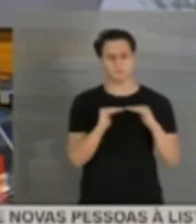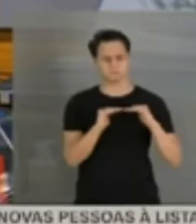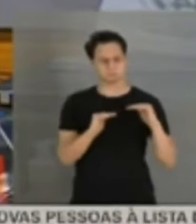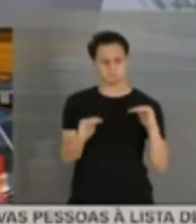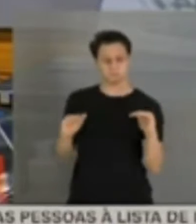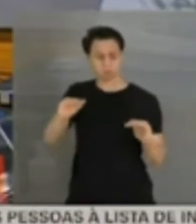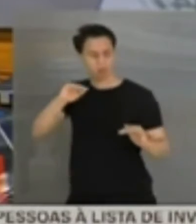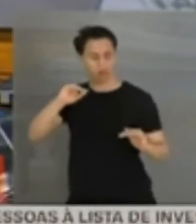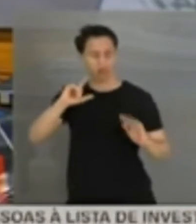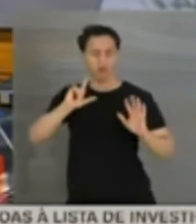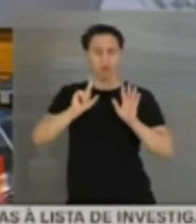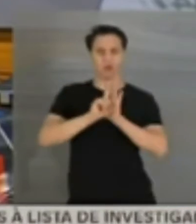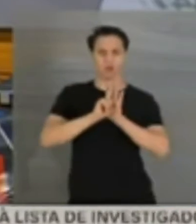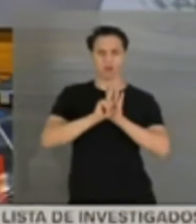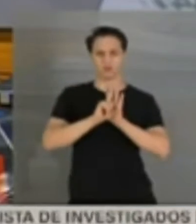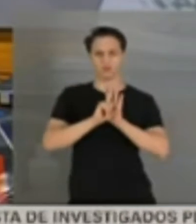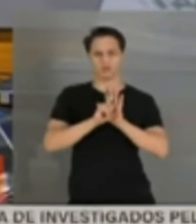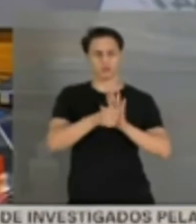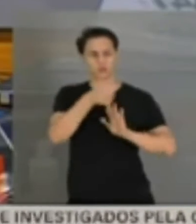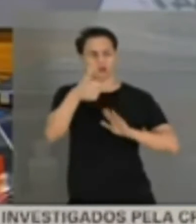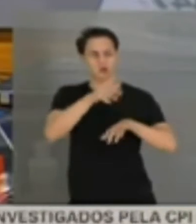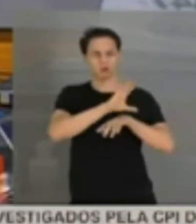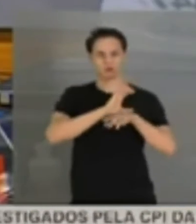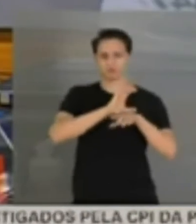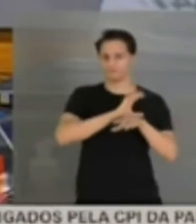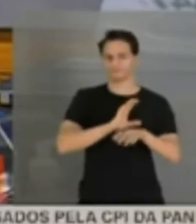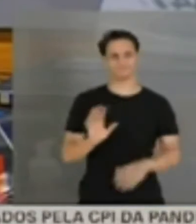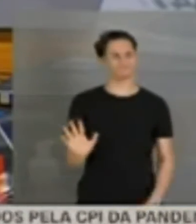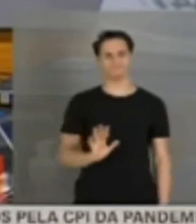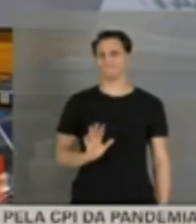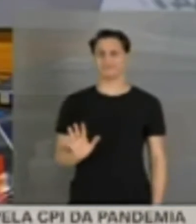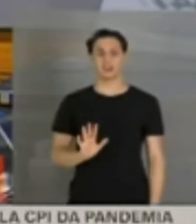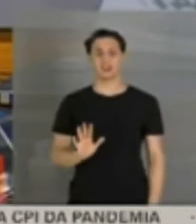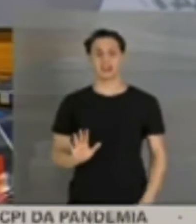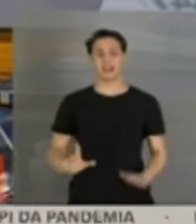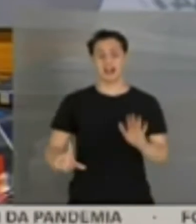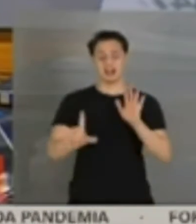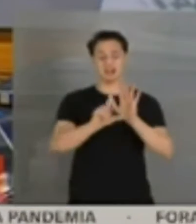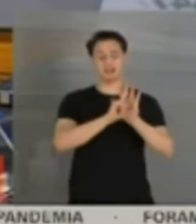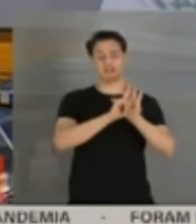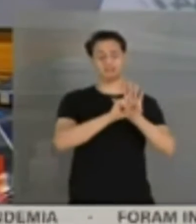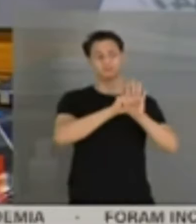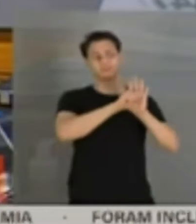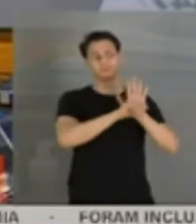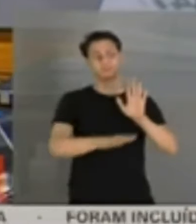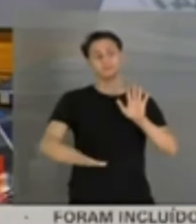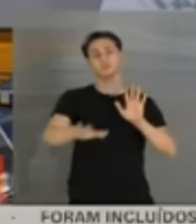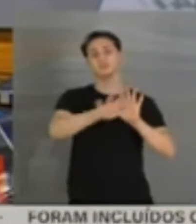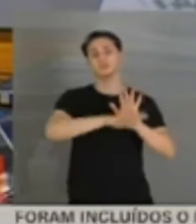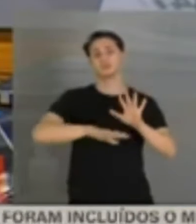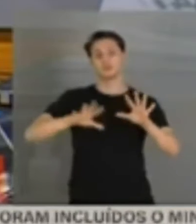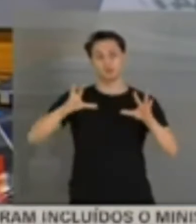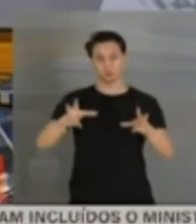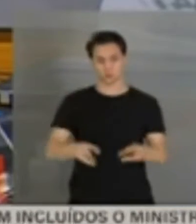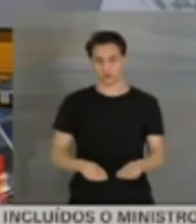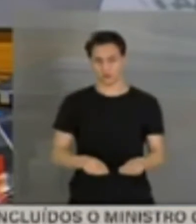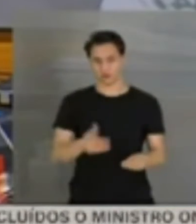da lei e da Constituição Federal. A lei é para todos e a todos